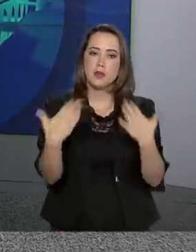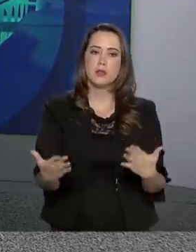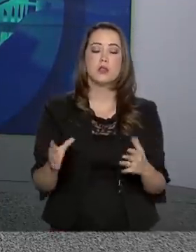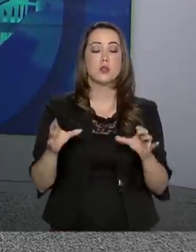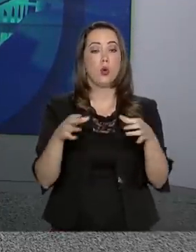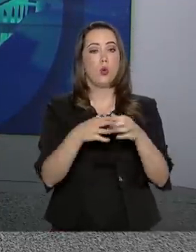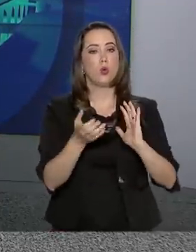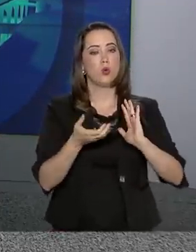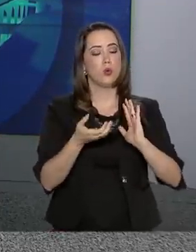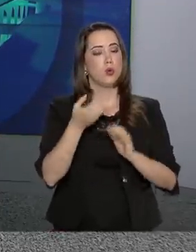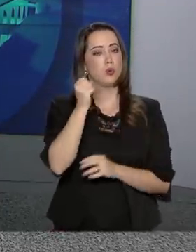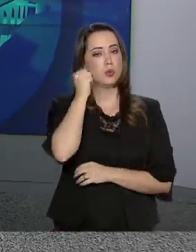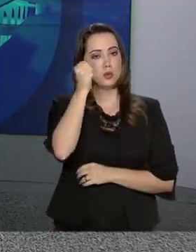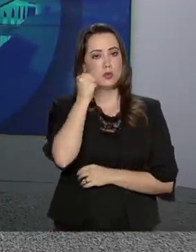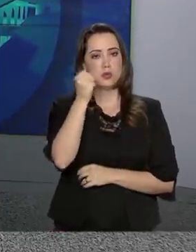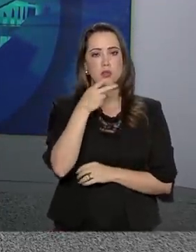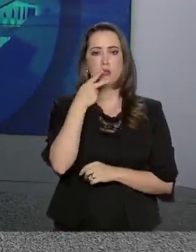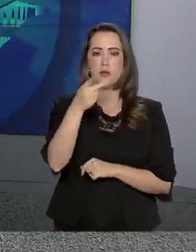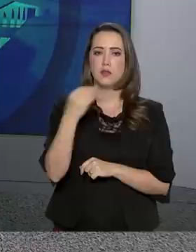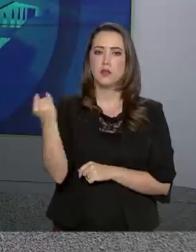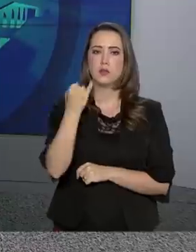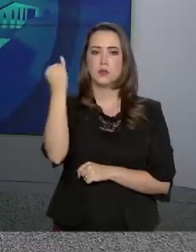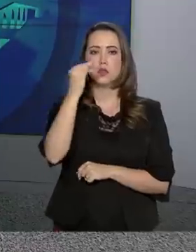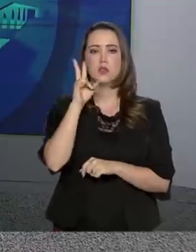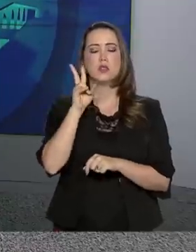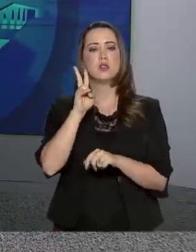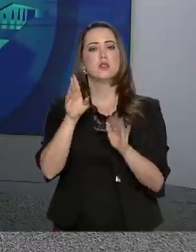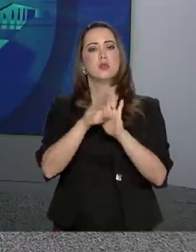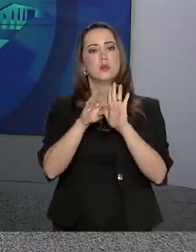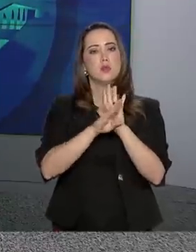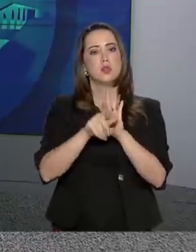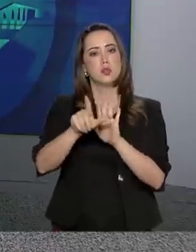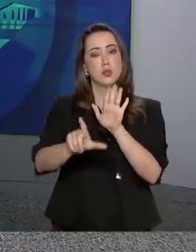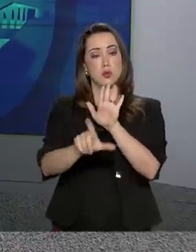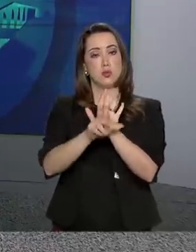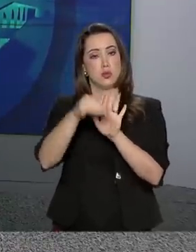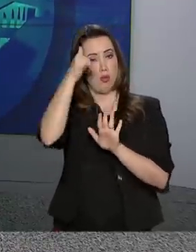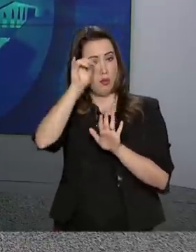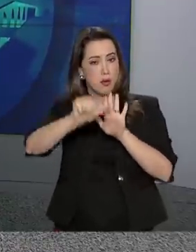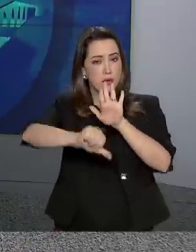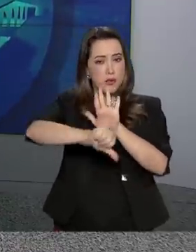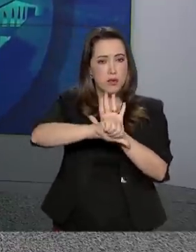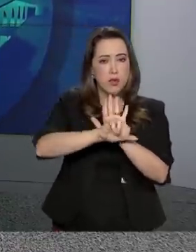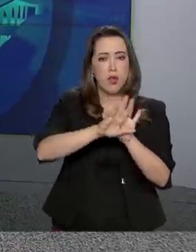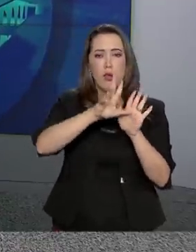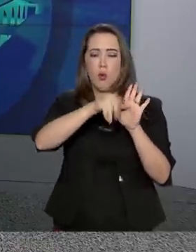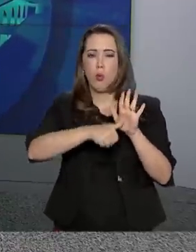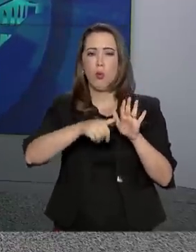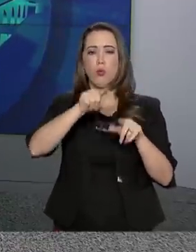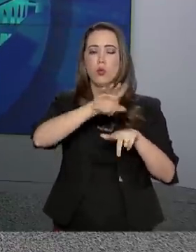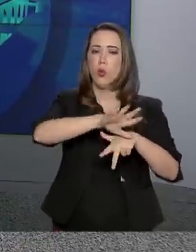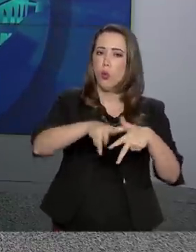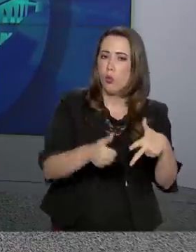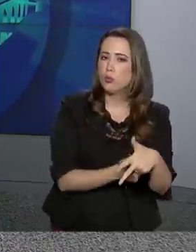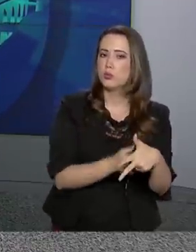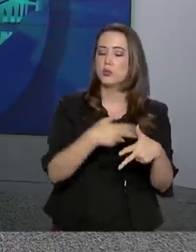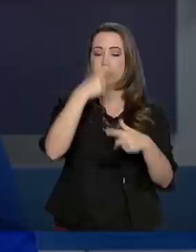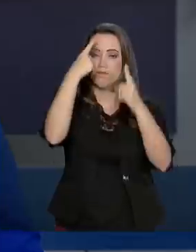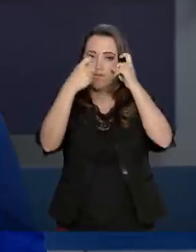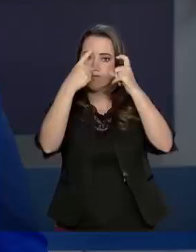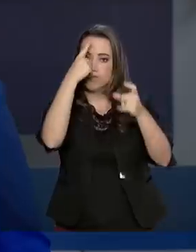aos parlamentares, ele defendeu o projeto de lei anticrime para combater a corrupção, os crimes violentos e o crime